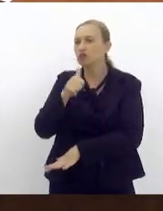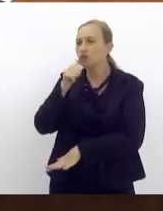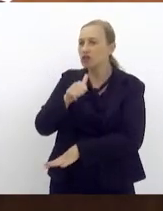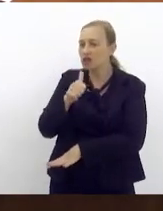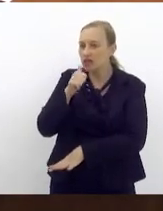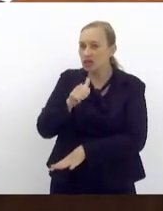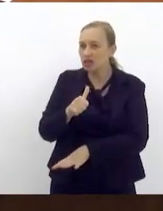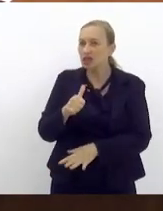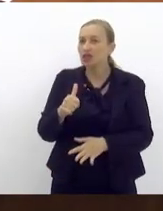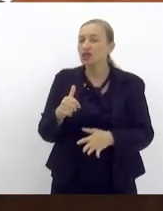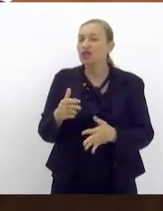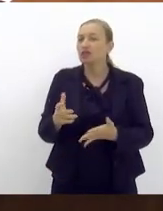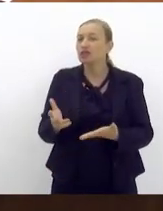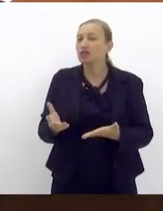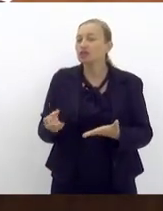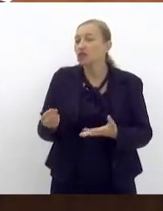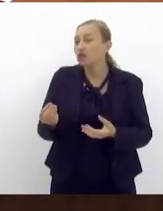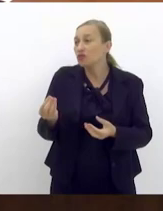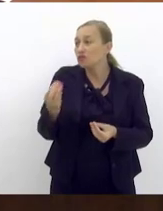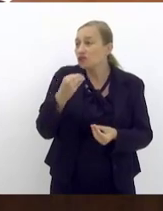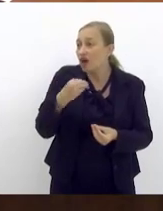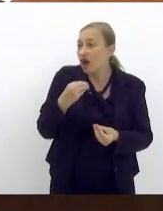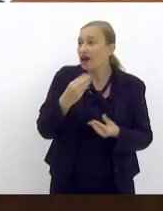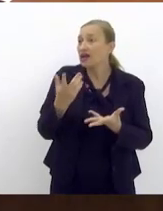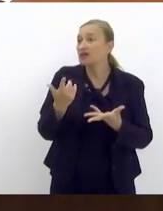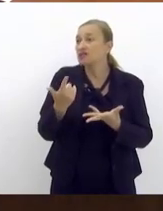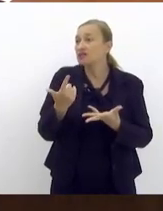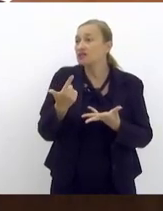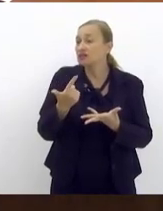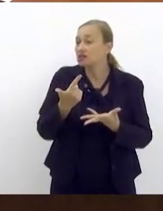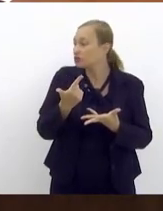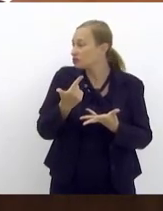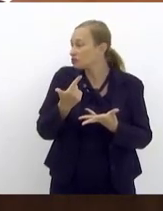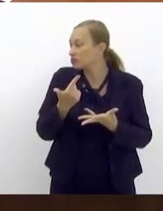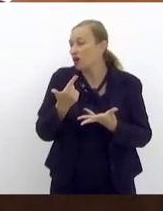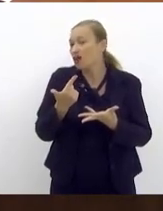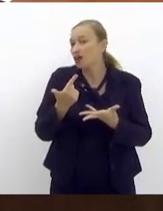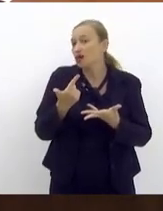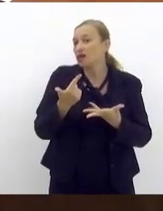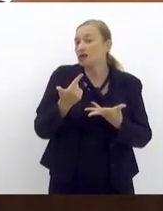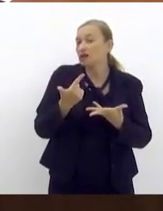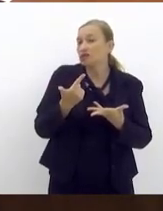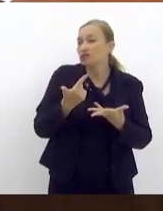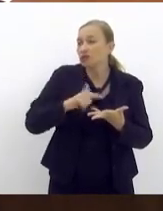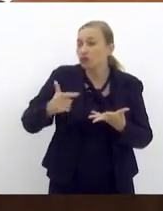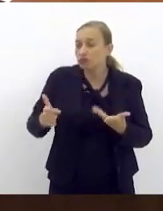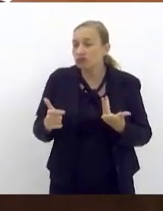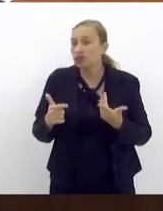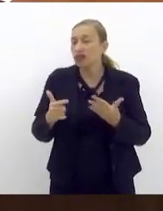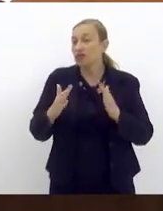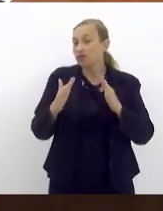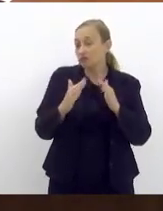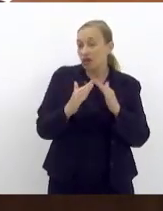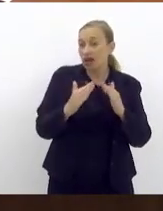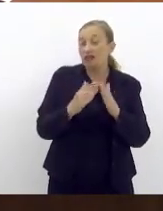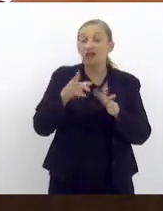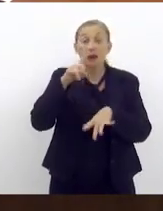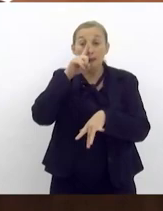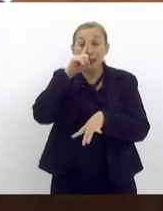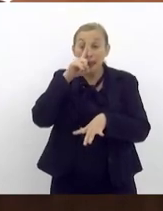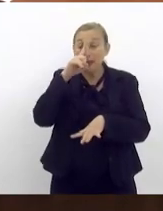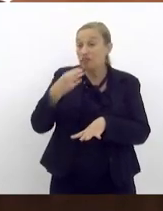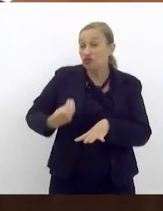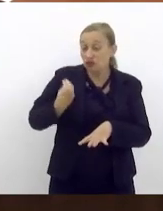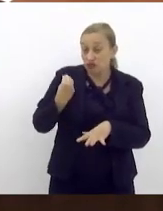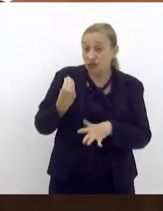situação de vulnerabilidade e sem dúvida a gente tem eventos culturais onde muitas vezes Essas mulheres são